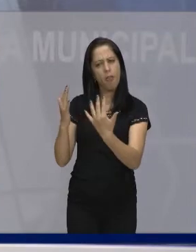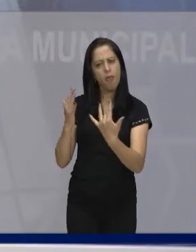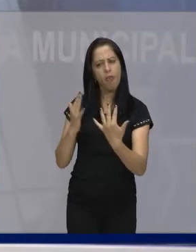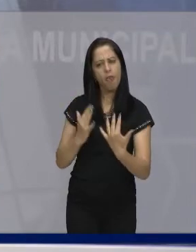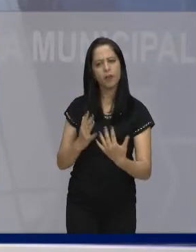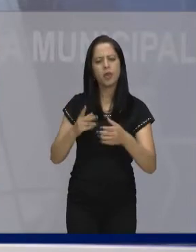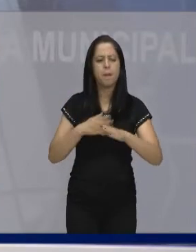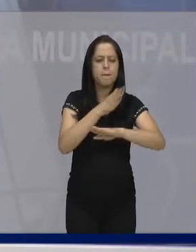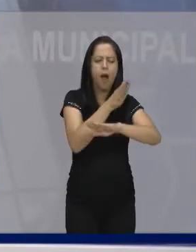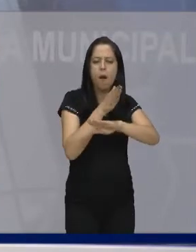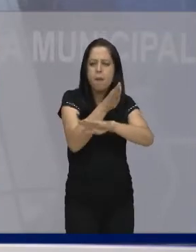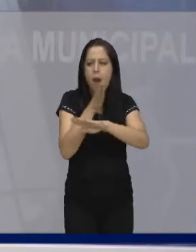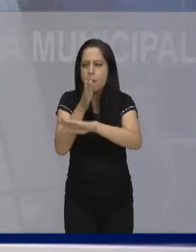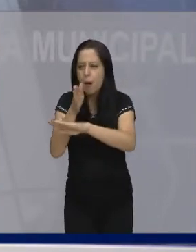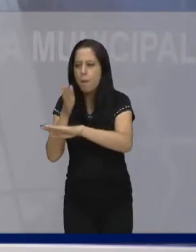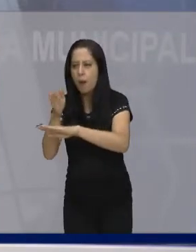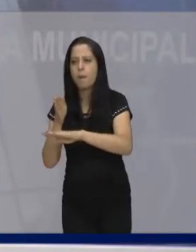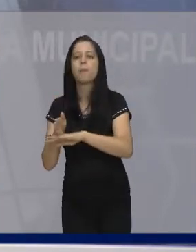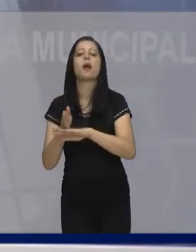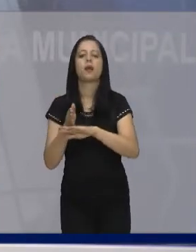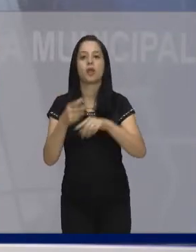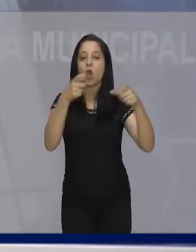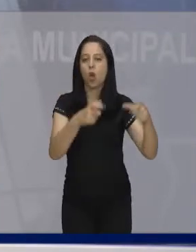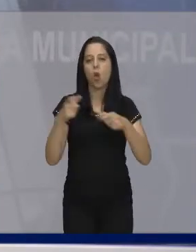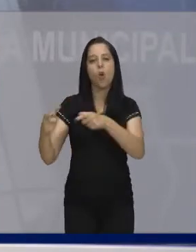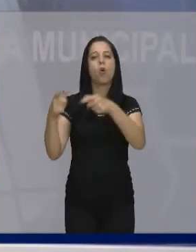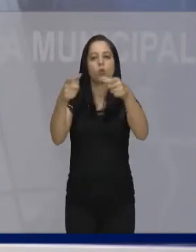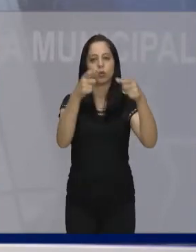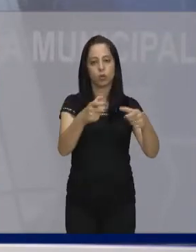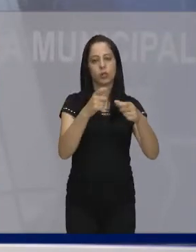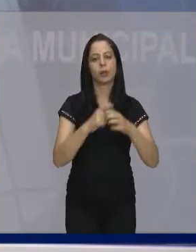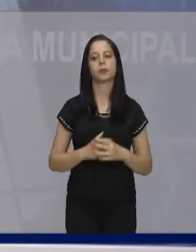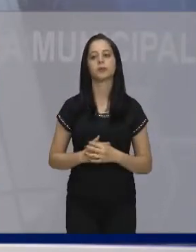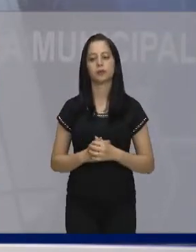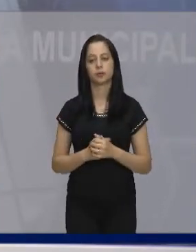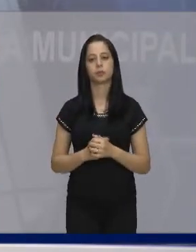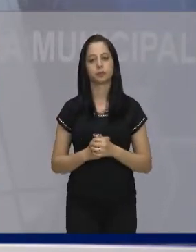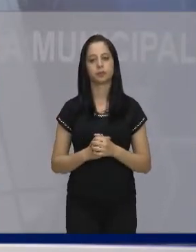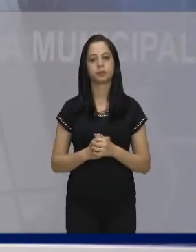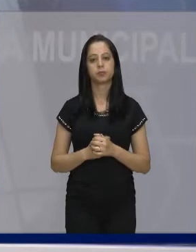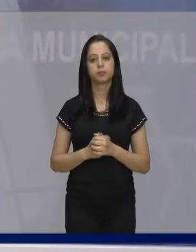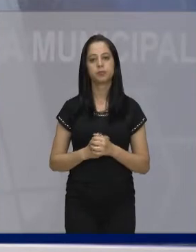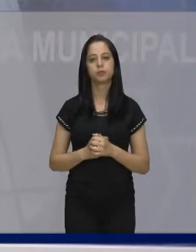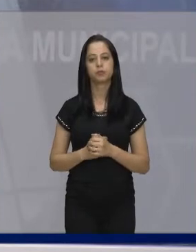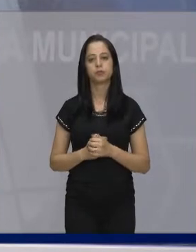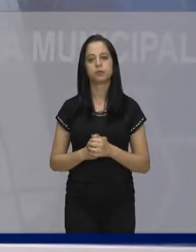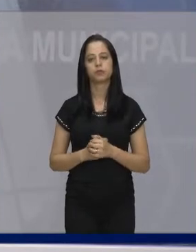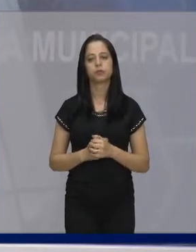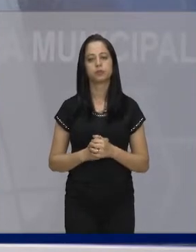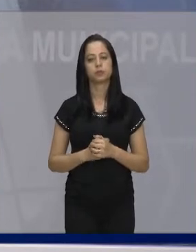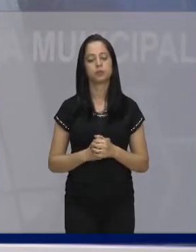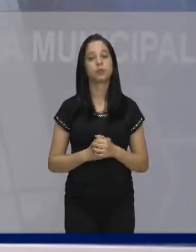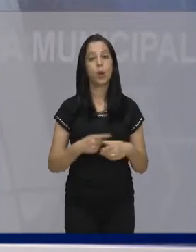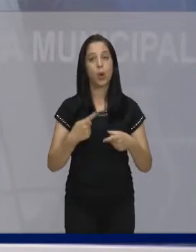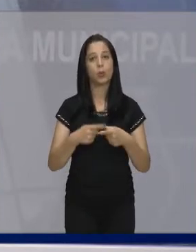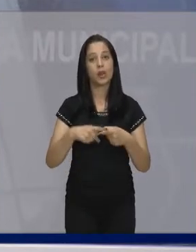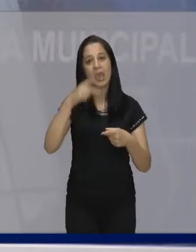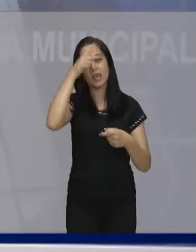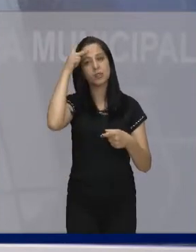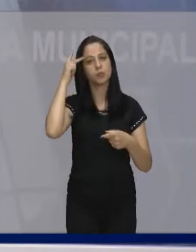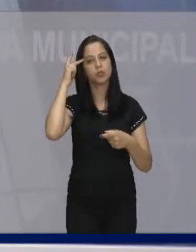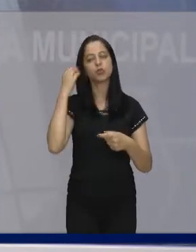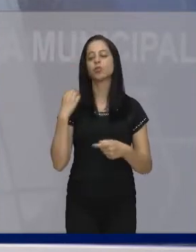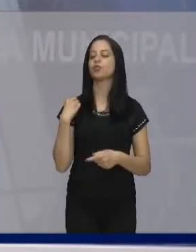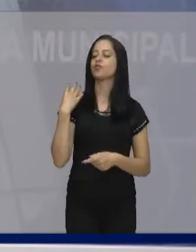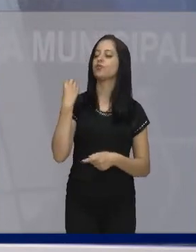dados existem respostas concretas, saber acolher de forma adequada os peregrinos que colocam o pé na estrada e chegam à nossa